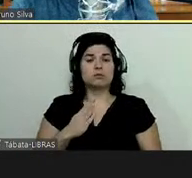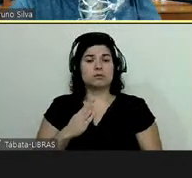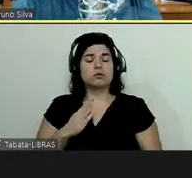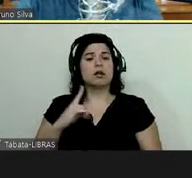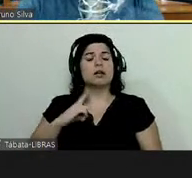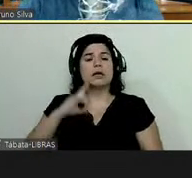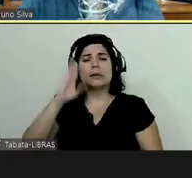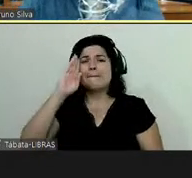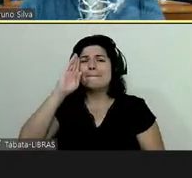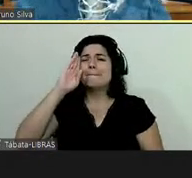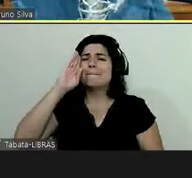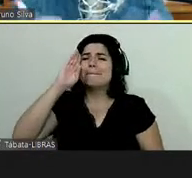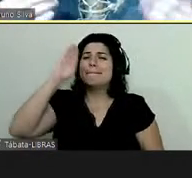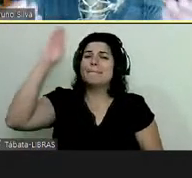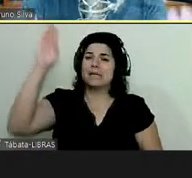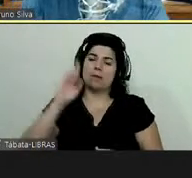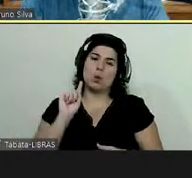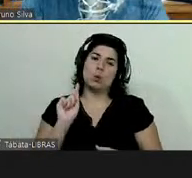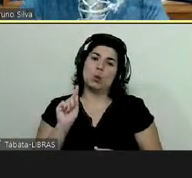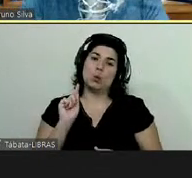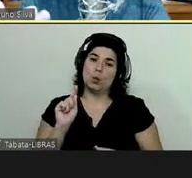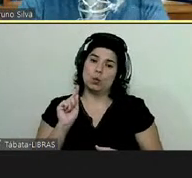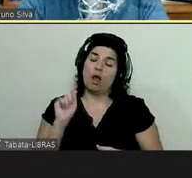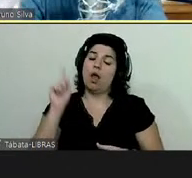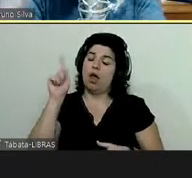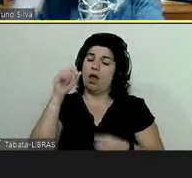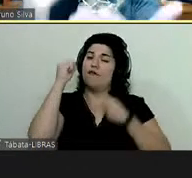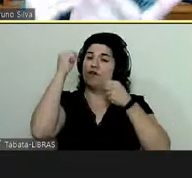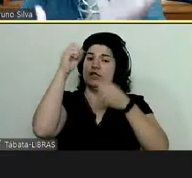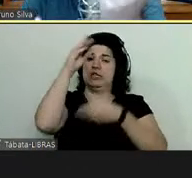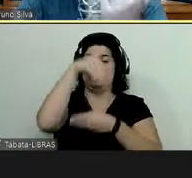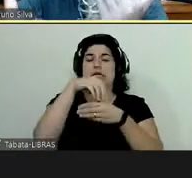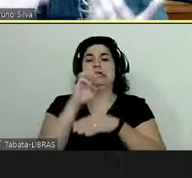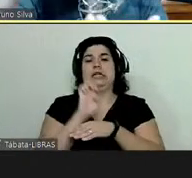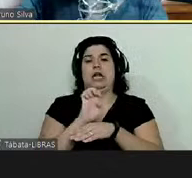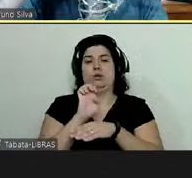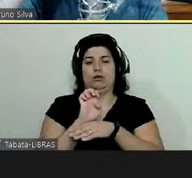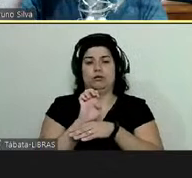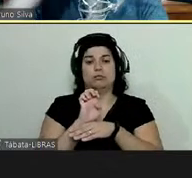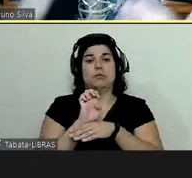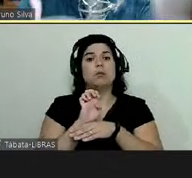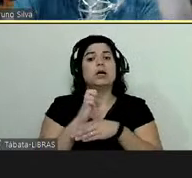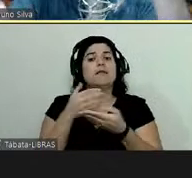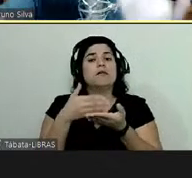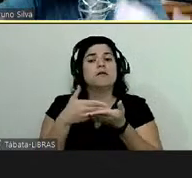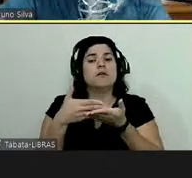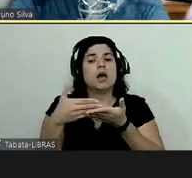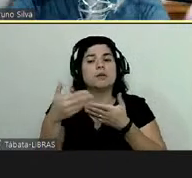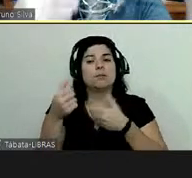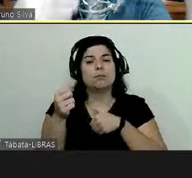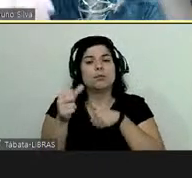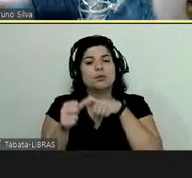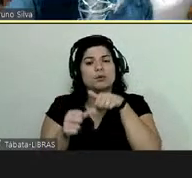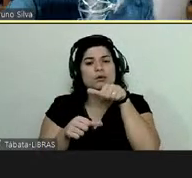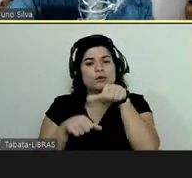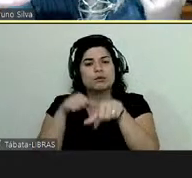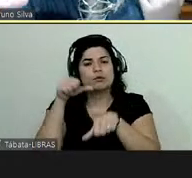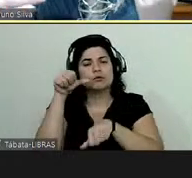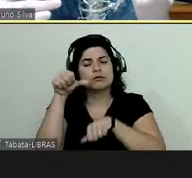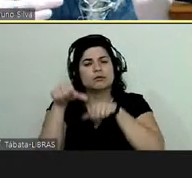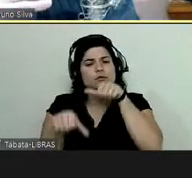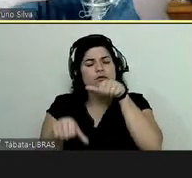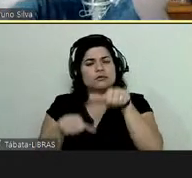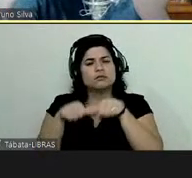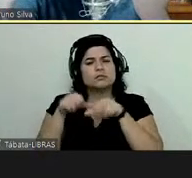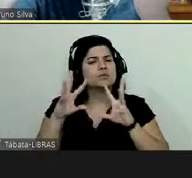ter como principal característica essa força dos Estados porque essa equação vai mudando conforme todo esse regime